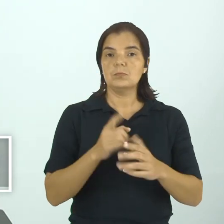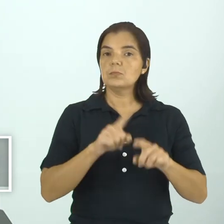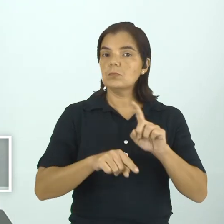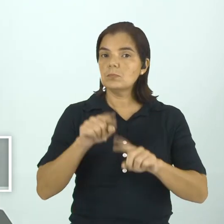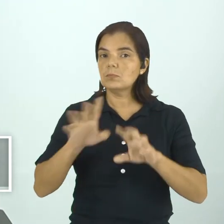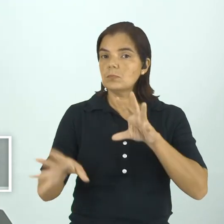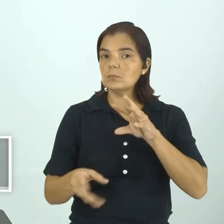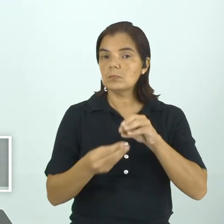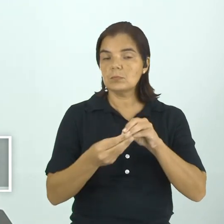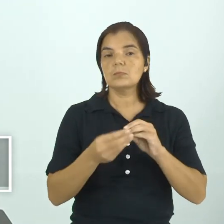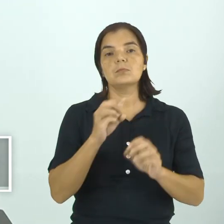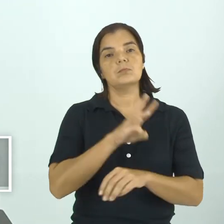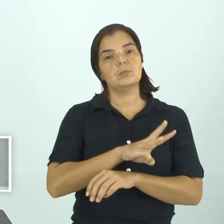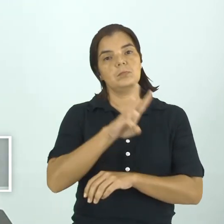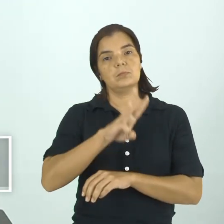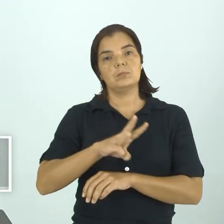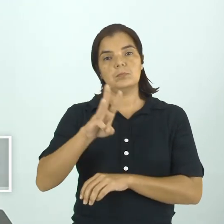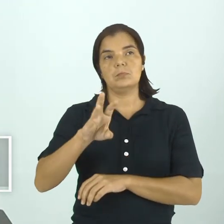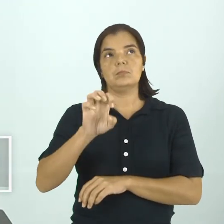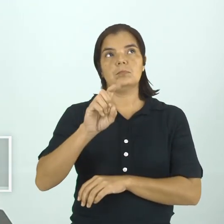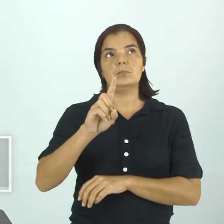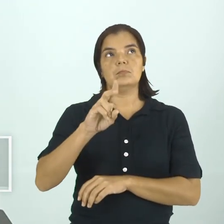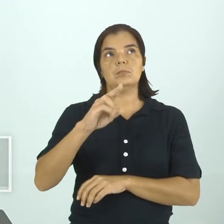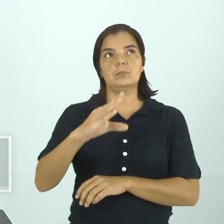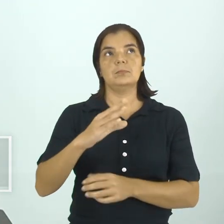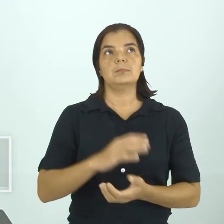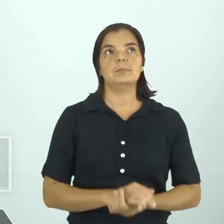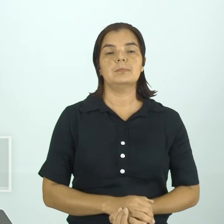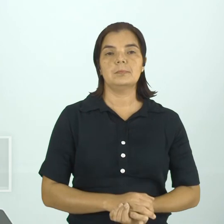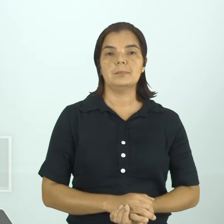materiais complementares, você pode estar acessando a plataforma